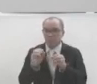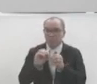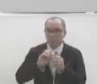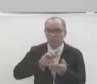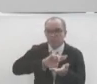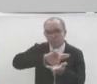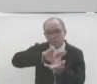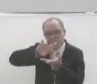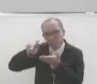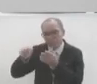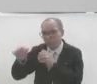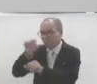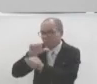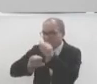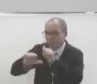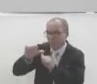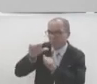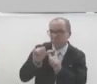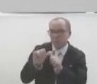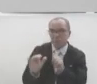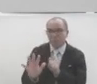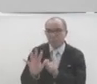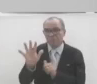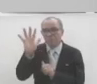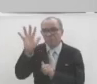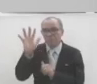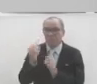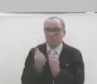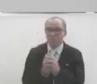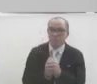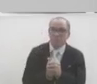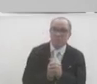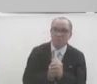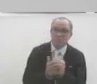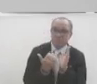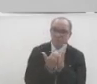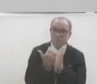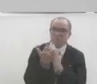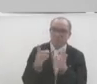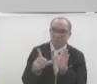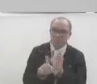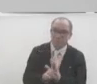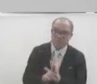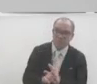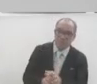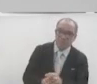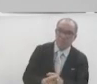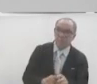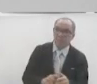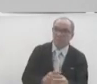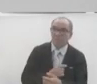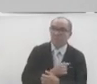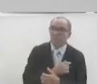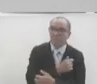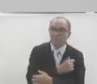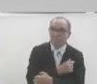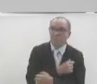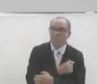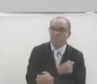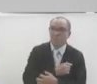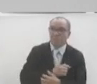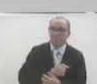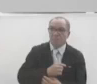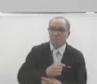faz algumas alterações aqui na carreira do Servidor Esse é o projeto que é o relato das emendas o projeto